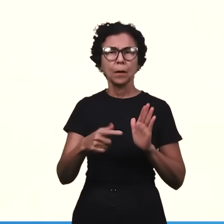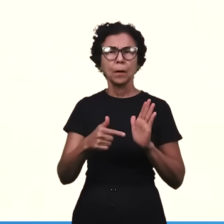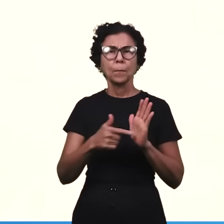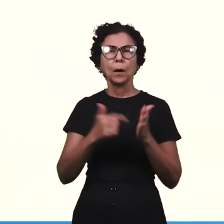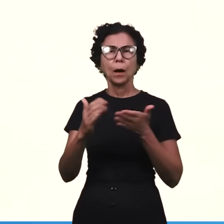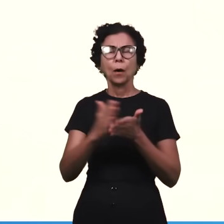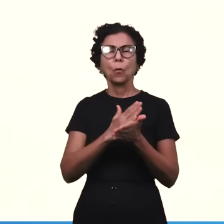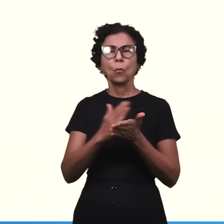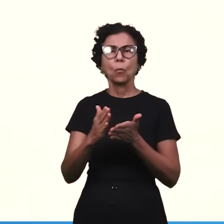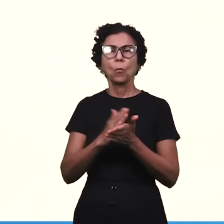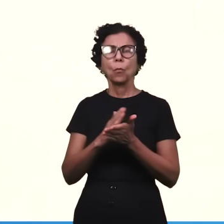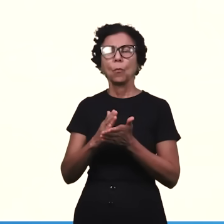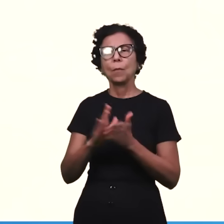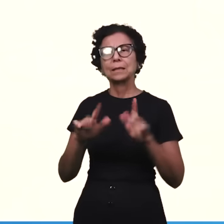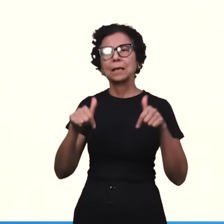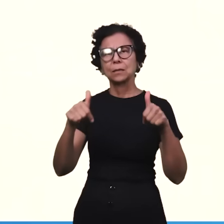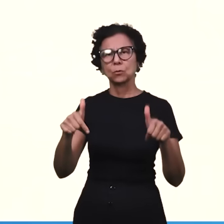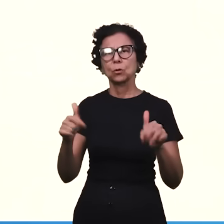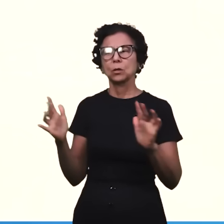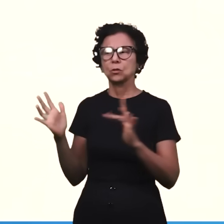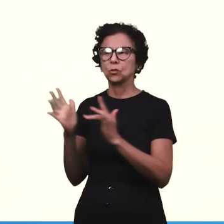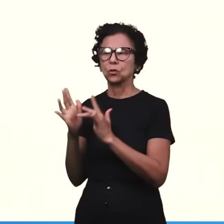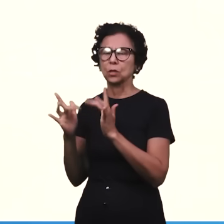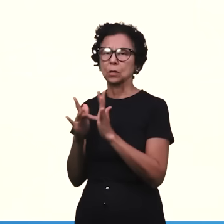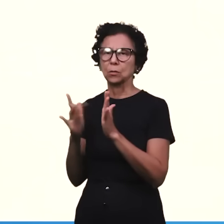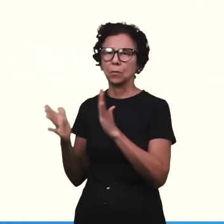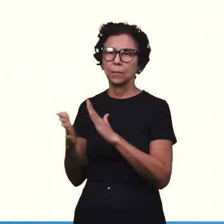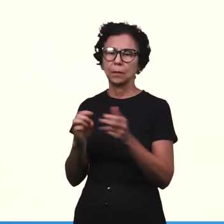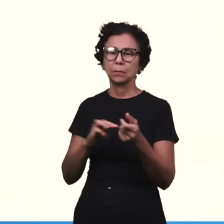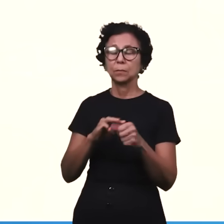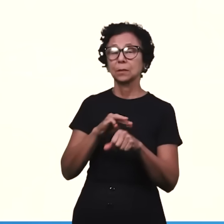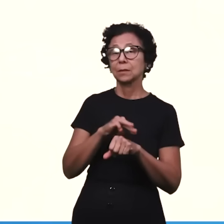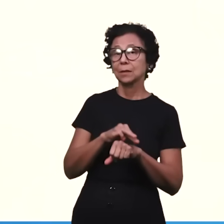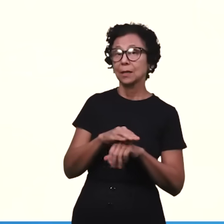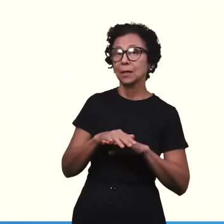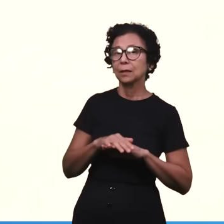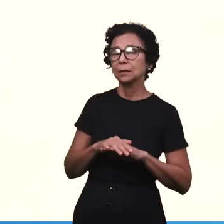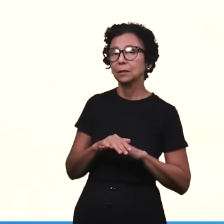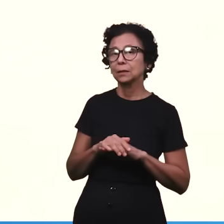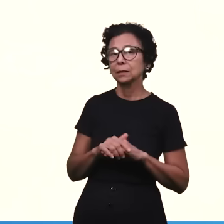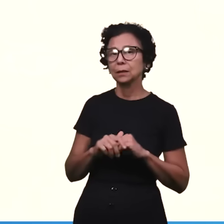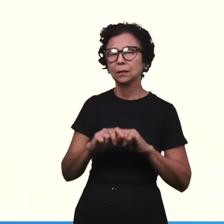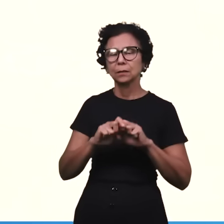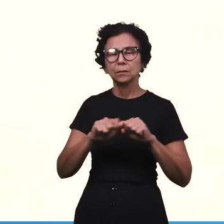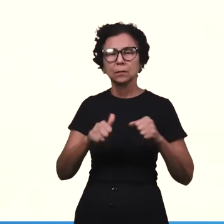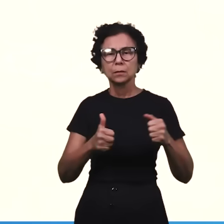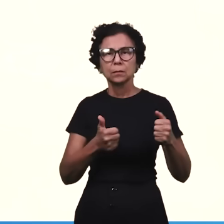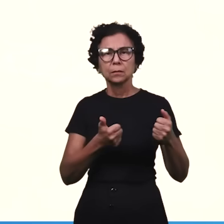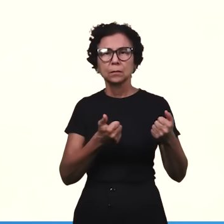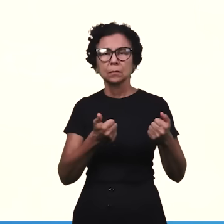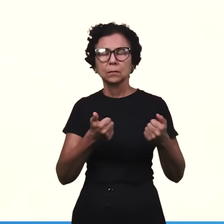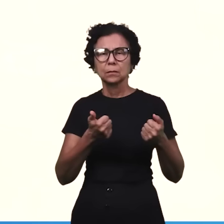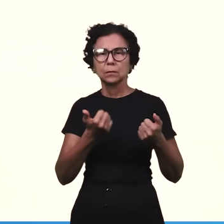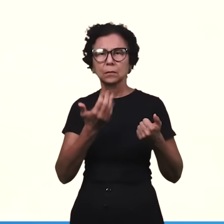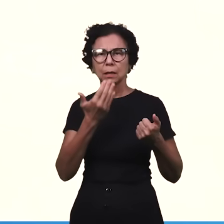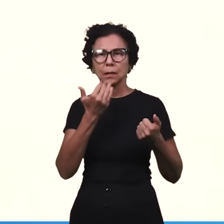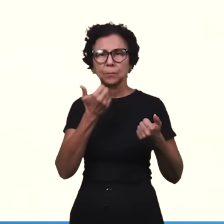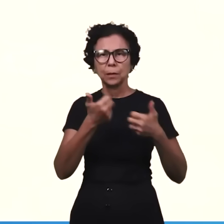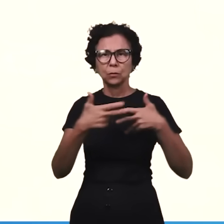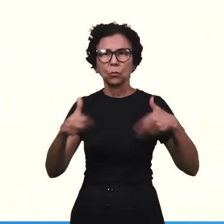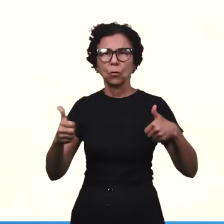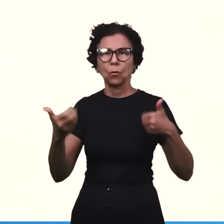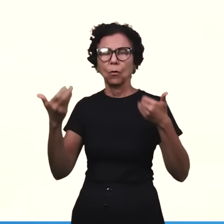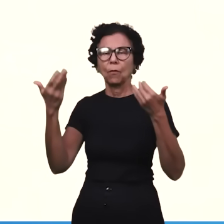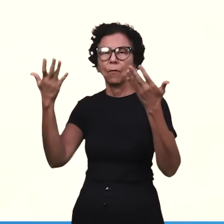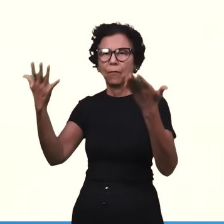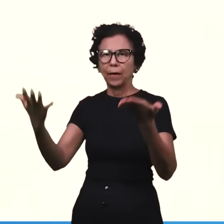Cite alguns atos do Senhor Jesus em seu ministério, nos quais o cheiro suave da oferta de manjares se cumpriu